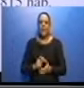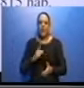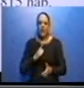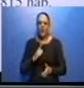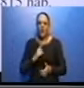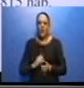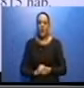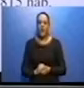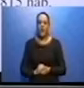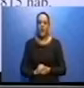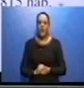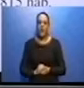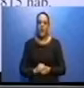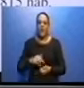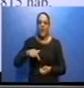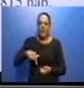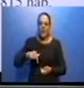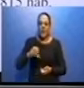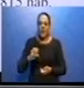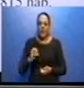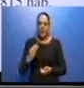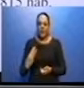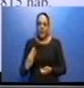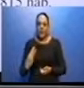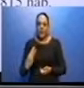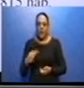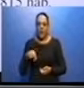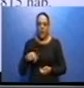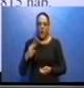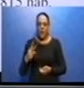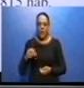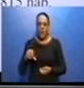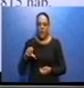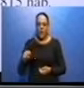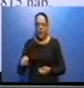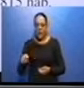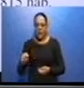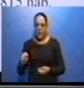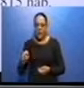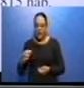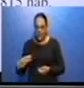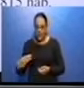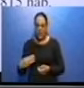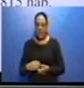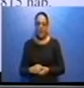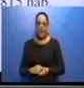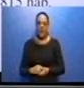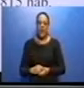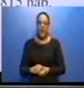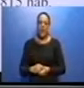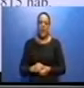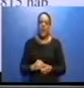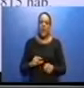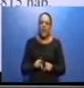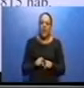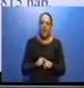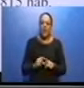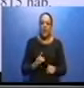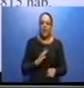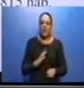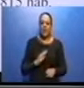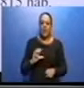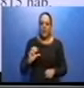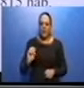dessa região metropolitana é Sertãozinho, né, com cerca de 125 mil habitantes. A gente observa que os